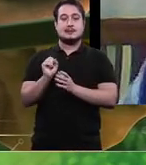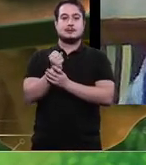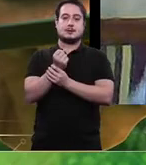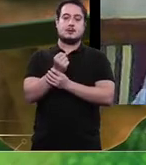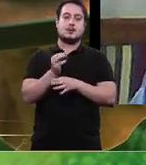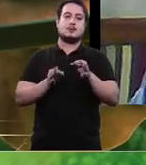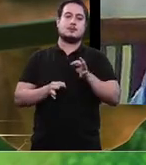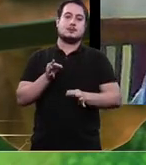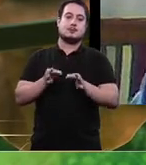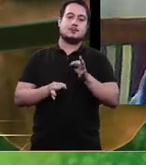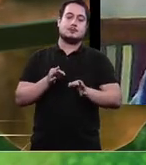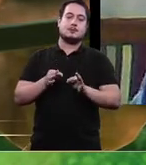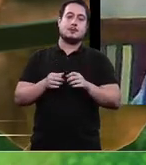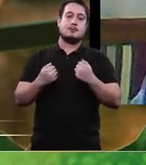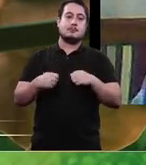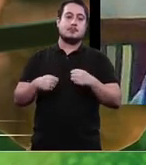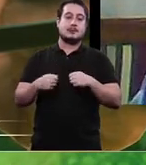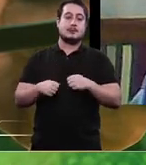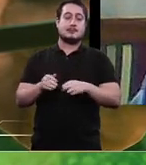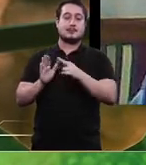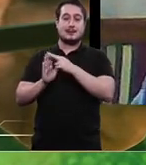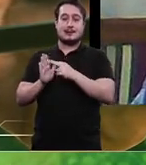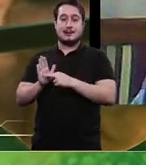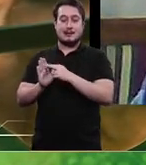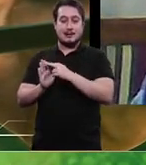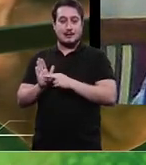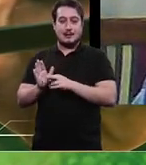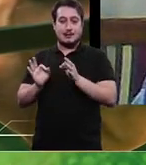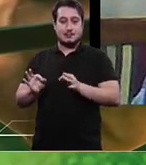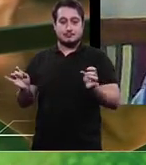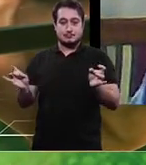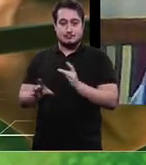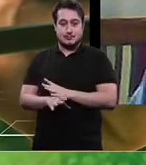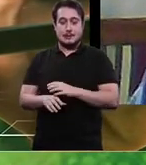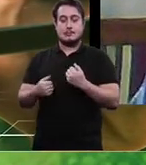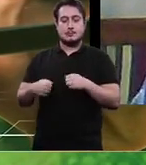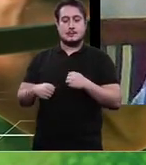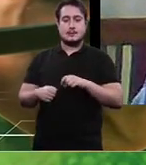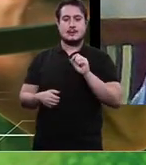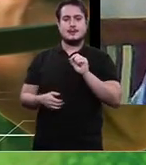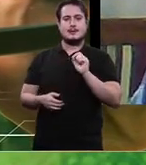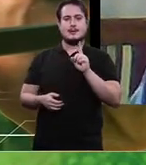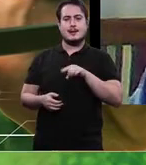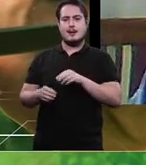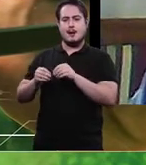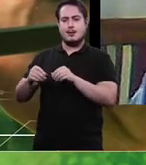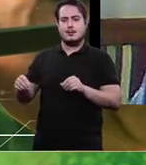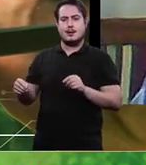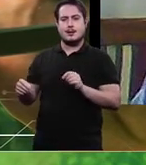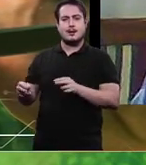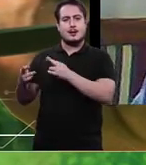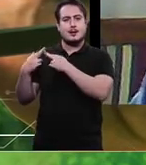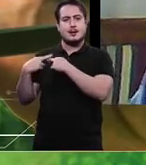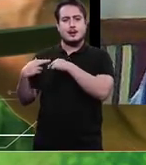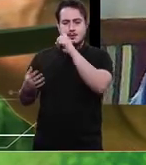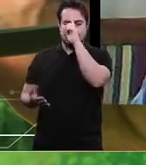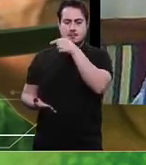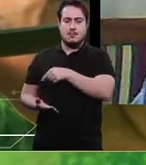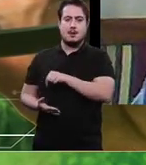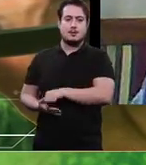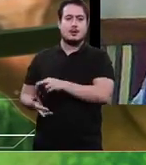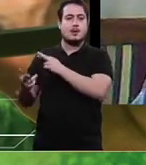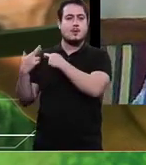jurídica. Nós precisamos de regularização fundiária na Amazônia, a gente precisa saber de quem é a terra, quem que é, quem que manda, quem